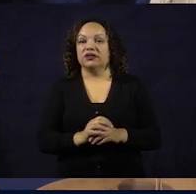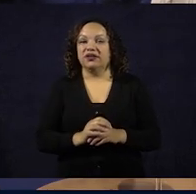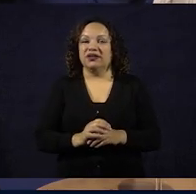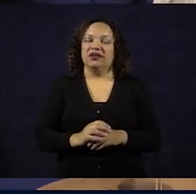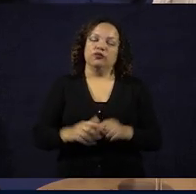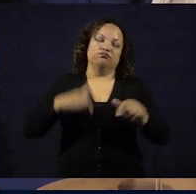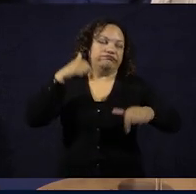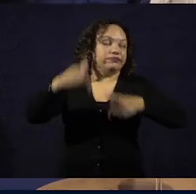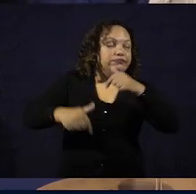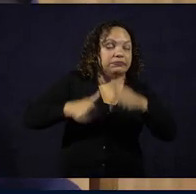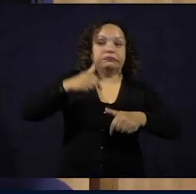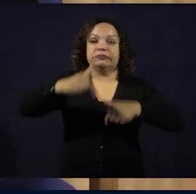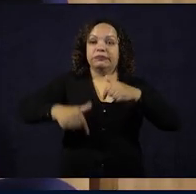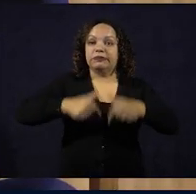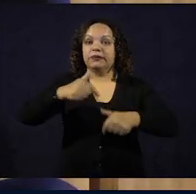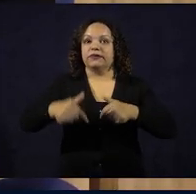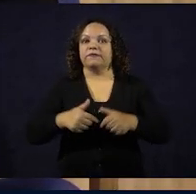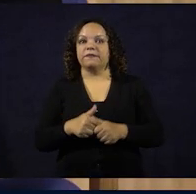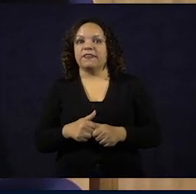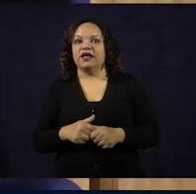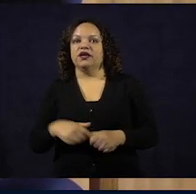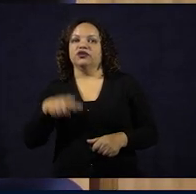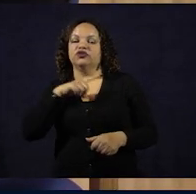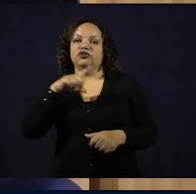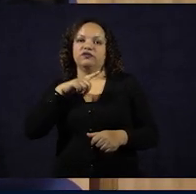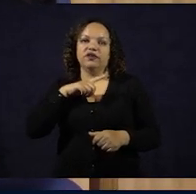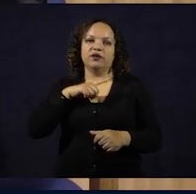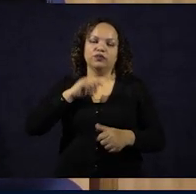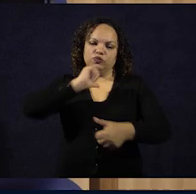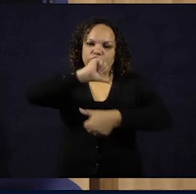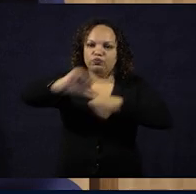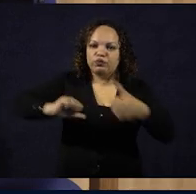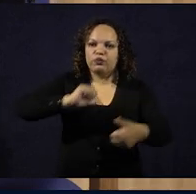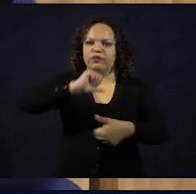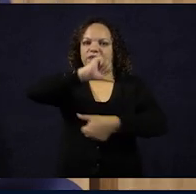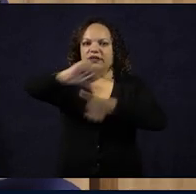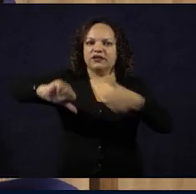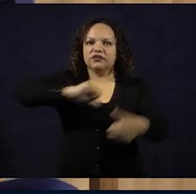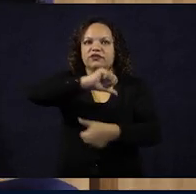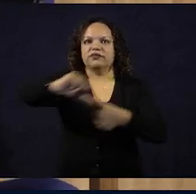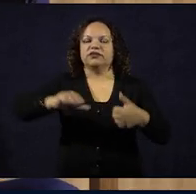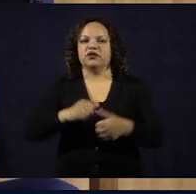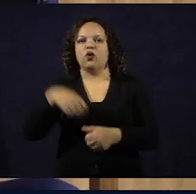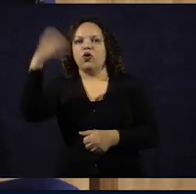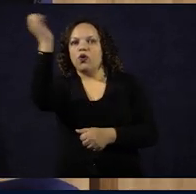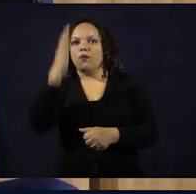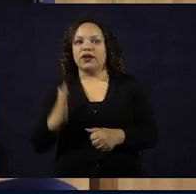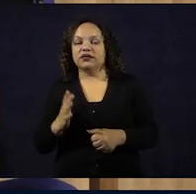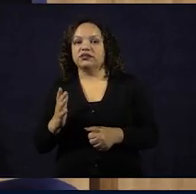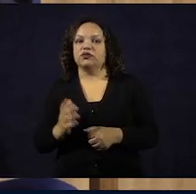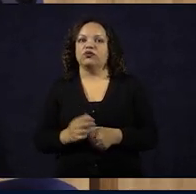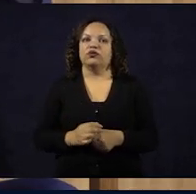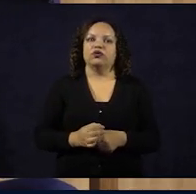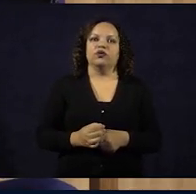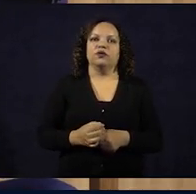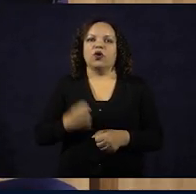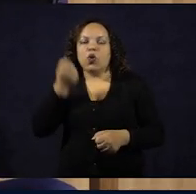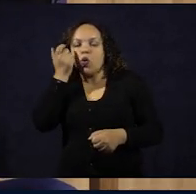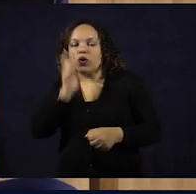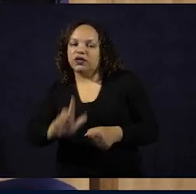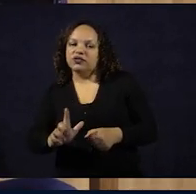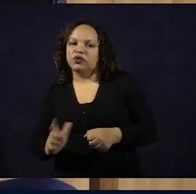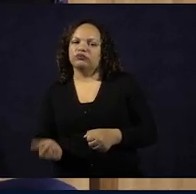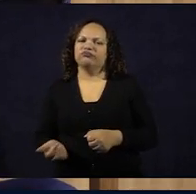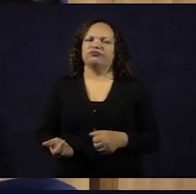tempo de dois anos bom tivemos o plano real várias reformas o Brasil foi voltou é